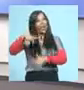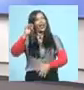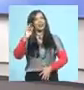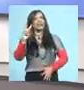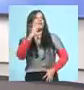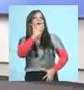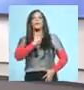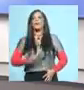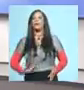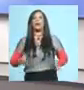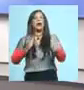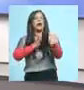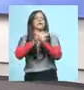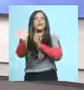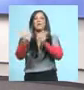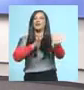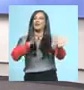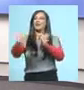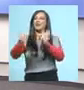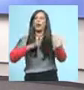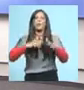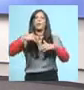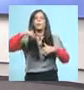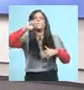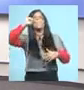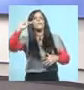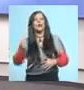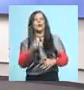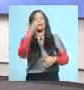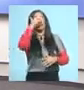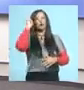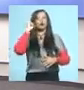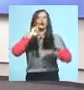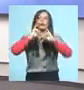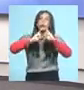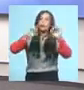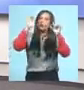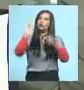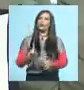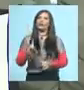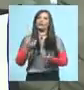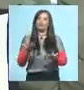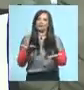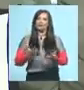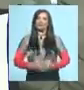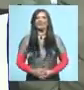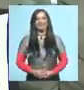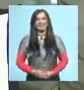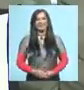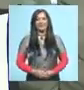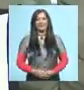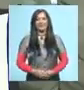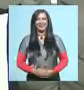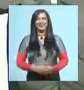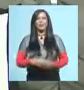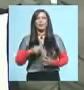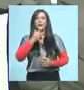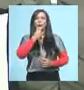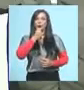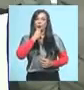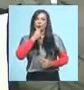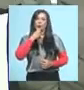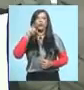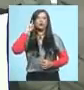sua TV pública garantindo acesso à informação a uma população de milhões de pessoas. Alexandre ficou com